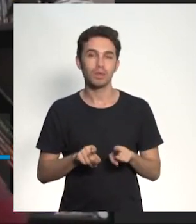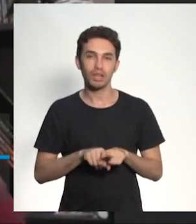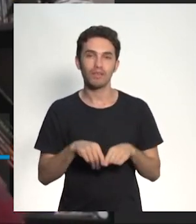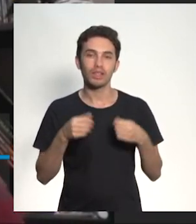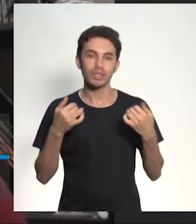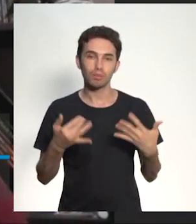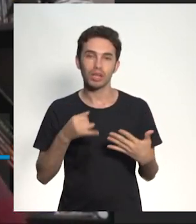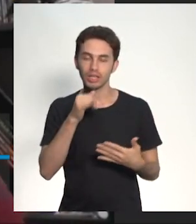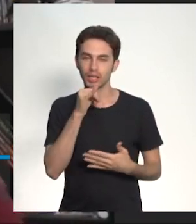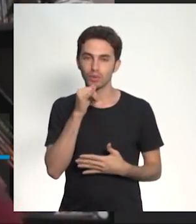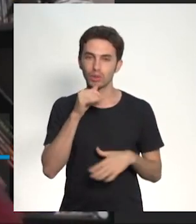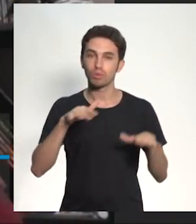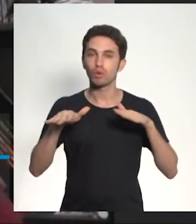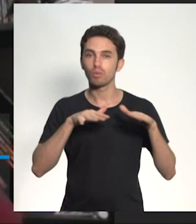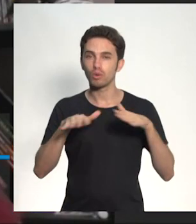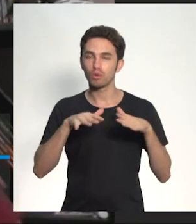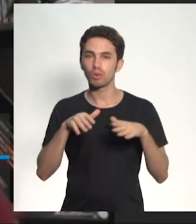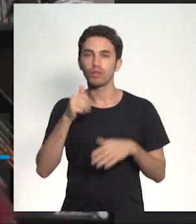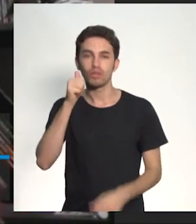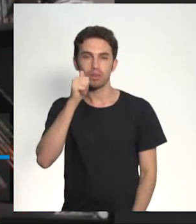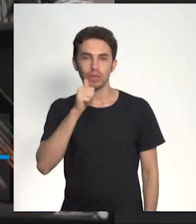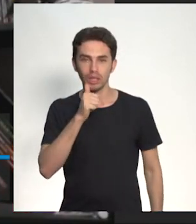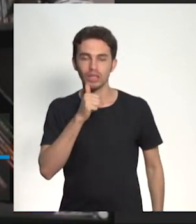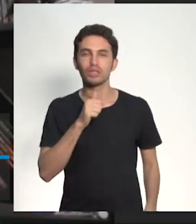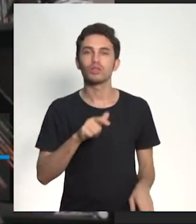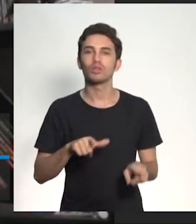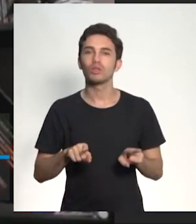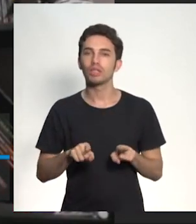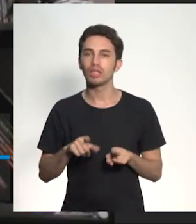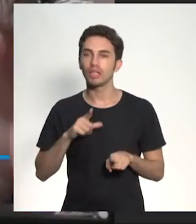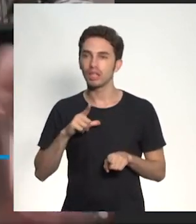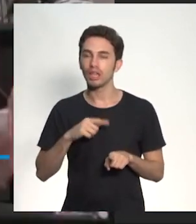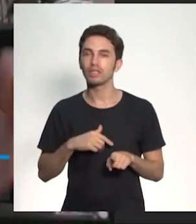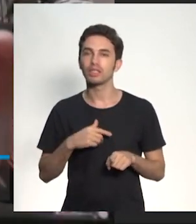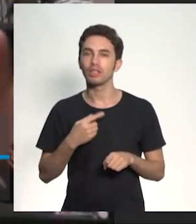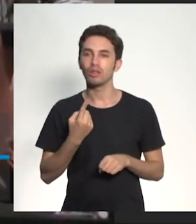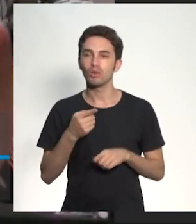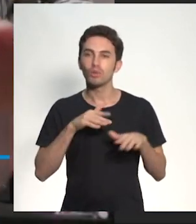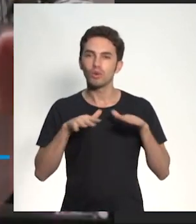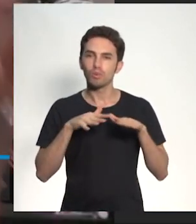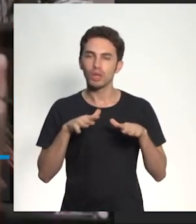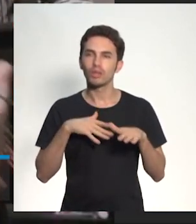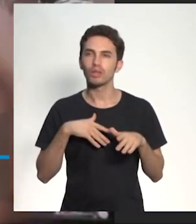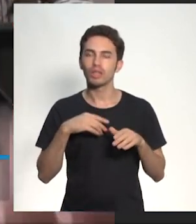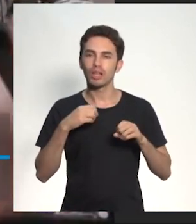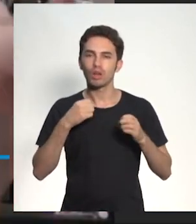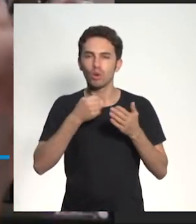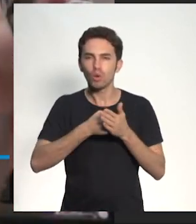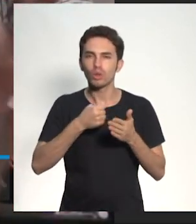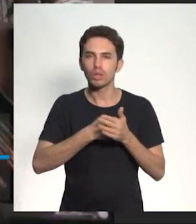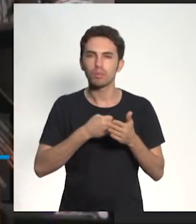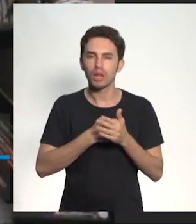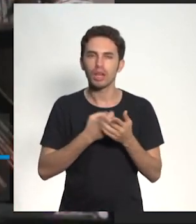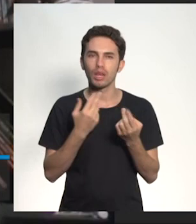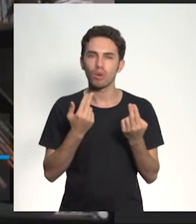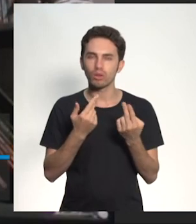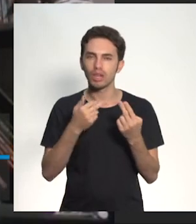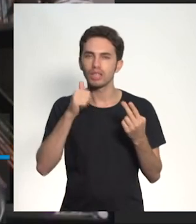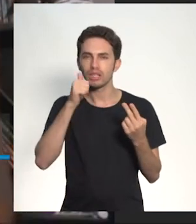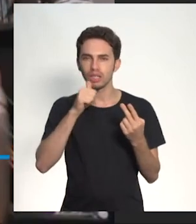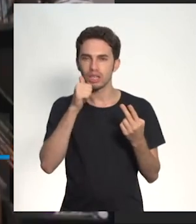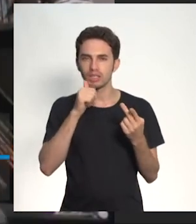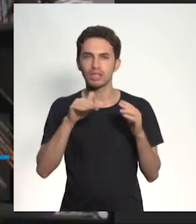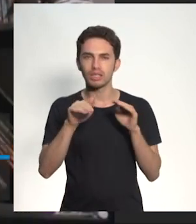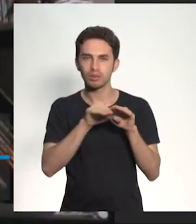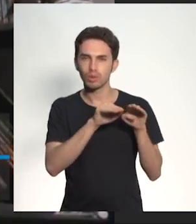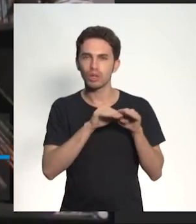de um movimento feminista, que a gente tem um movimento que luta pela igualdade entre as mulheres, mas também percebe, né, em